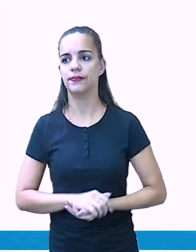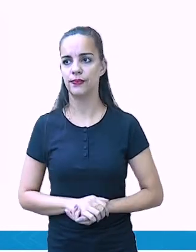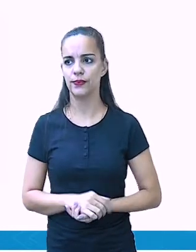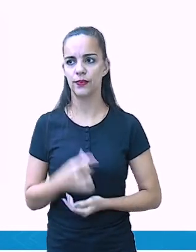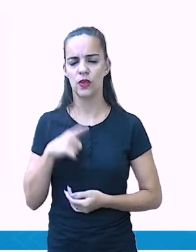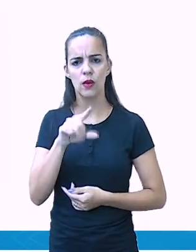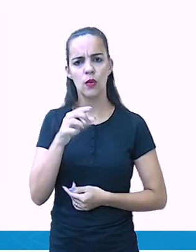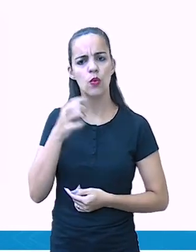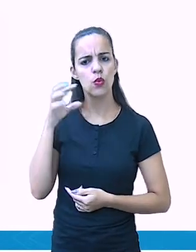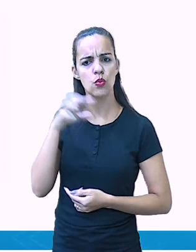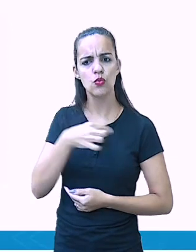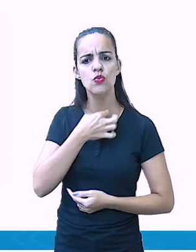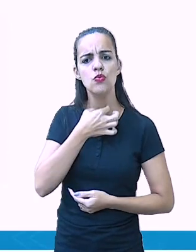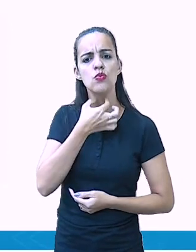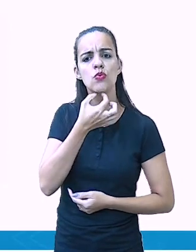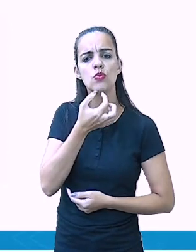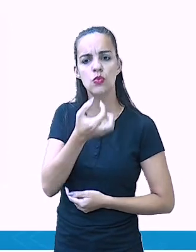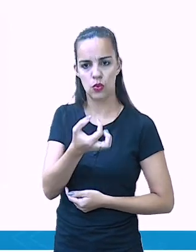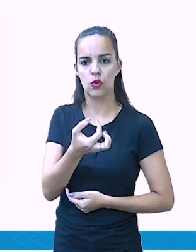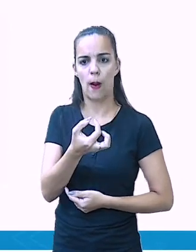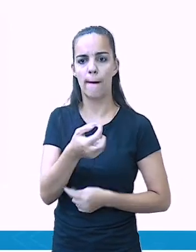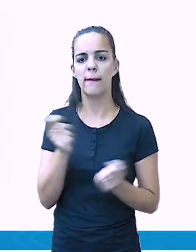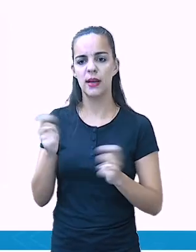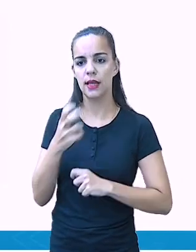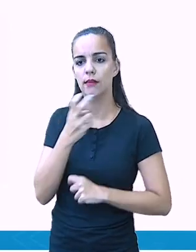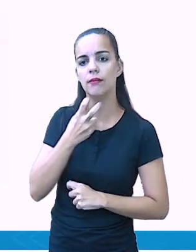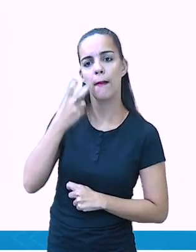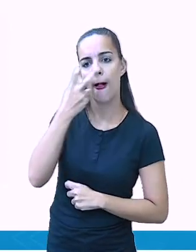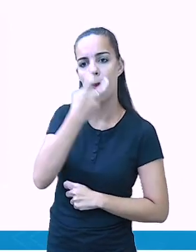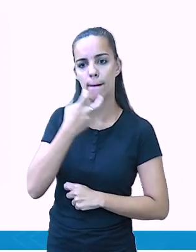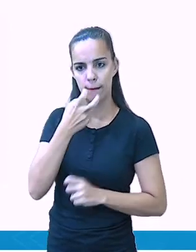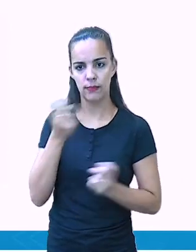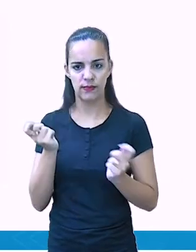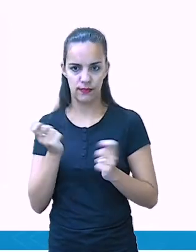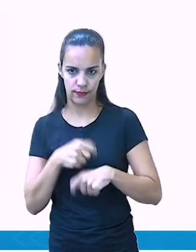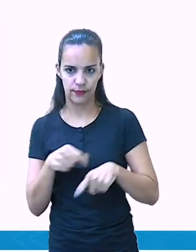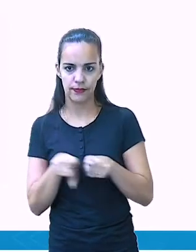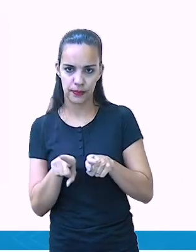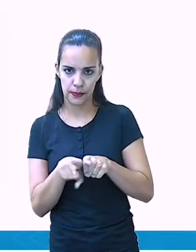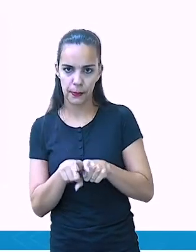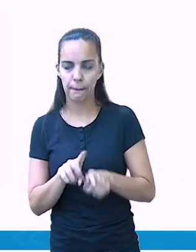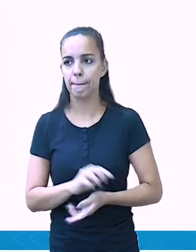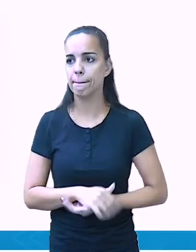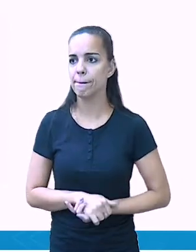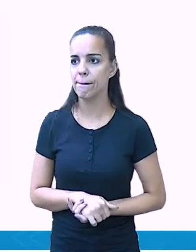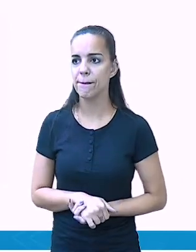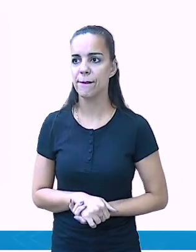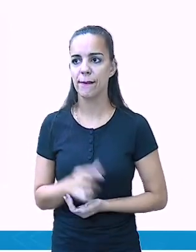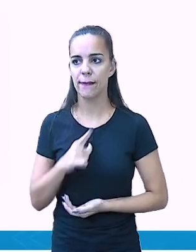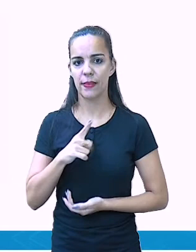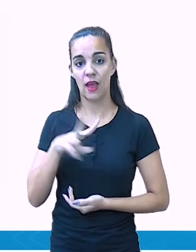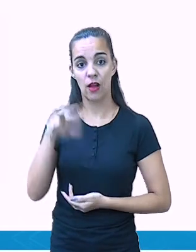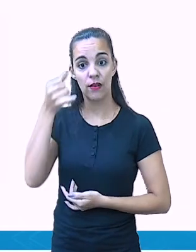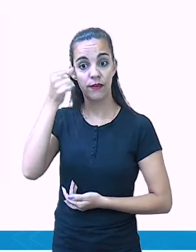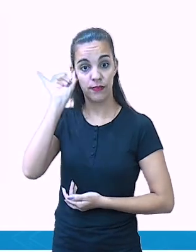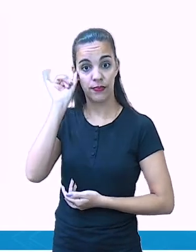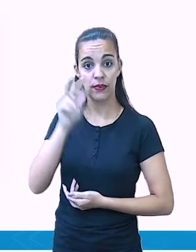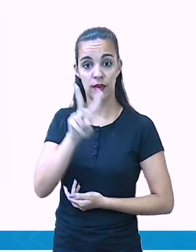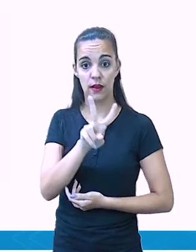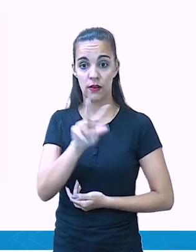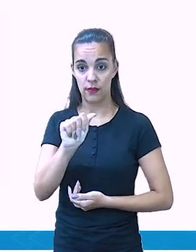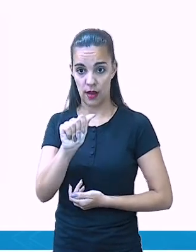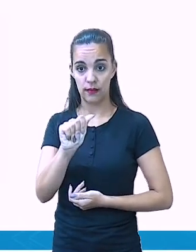partir do som que eu faço, que a minha boca faz. Vamos para a palavra vaca, vaca.